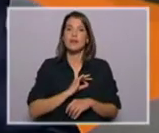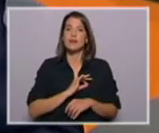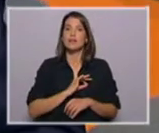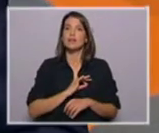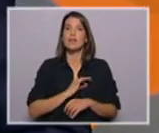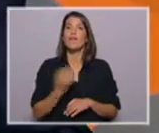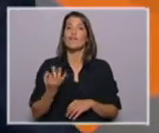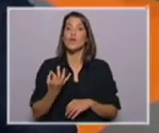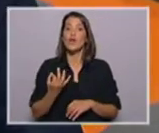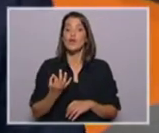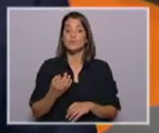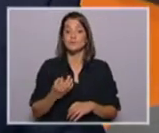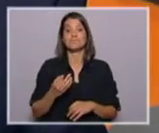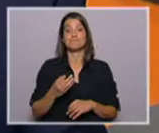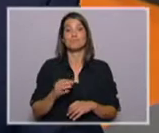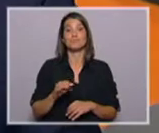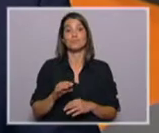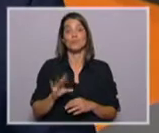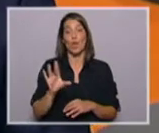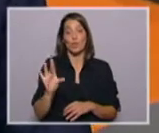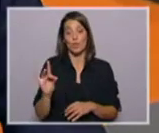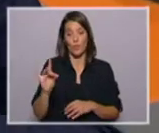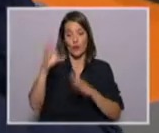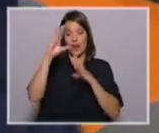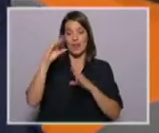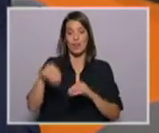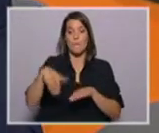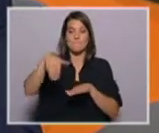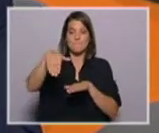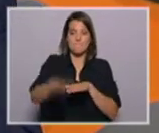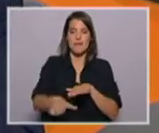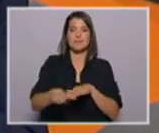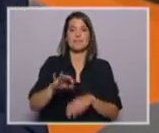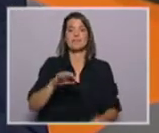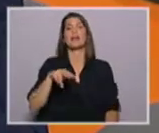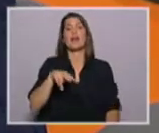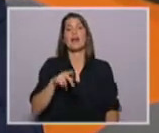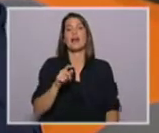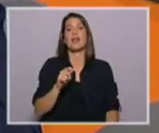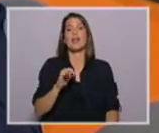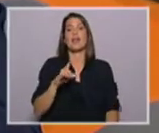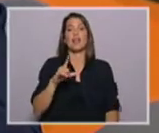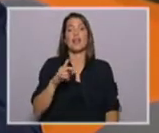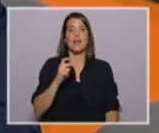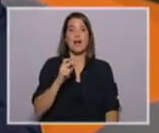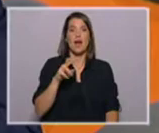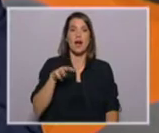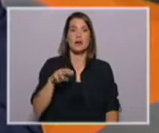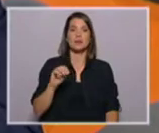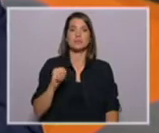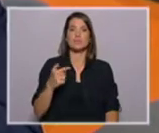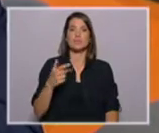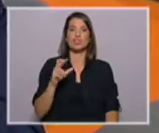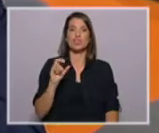o pé na Lua e que marcou a sua pegada na Lua, o senhor Neil Armstrong. Penso que deve ter visto o filme,